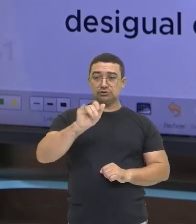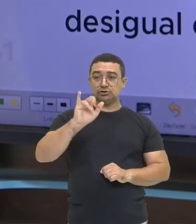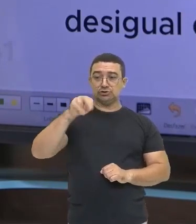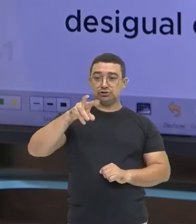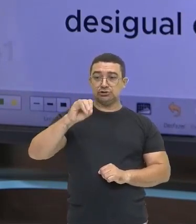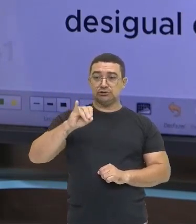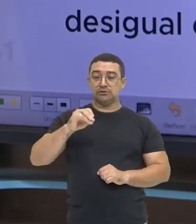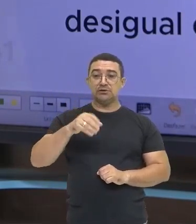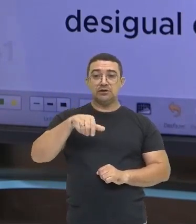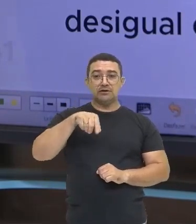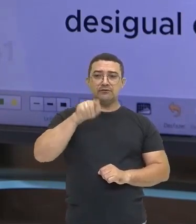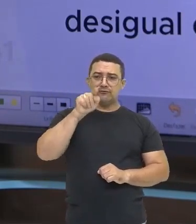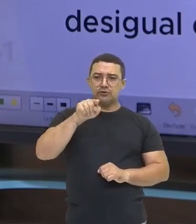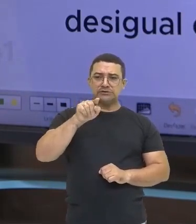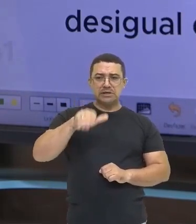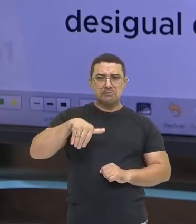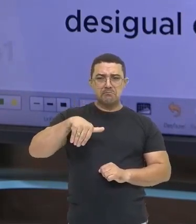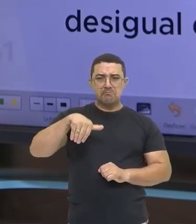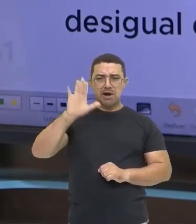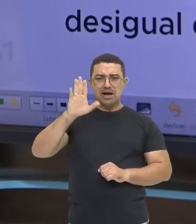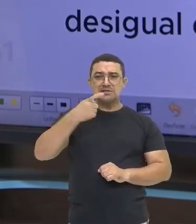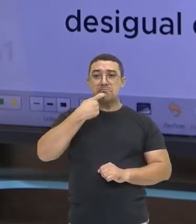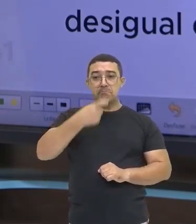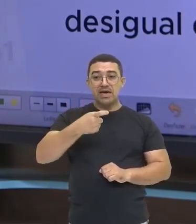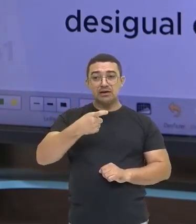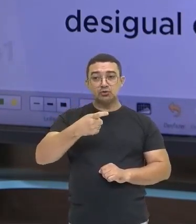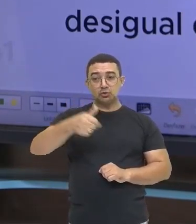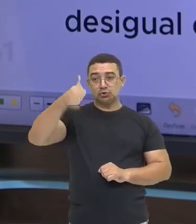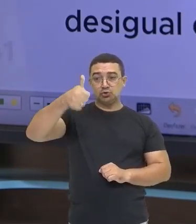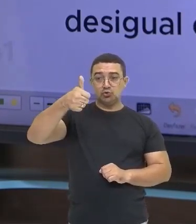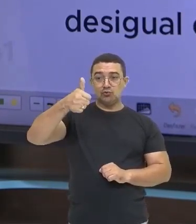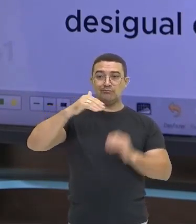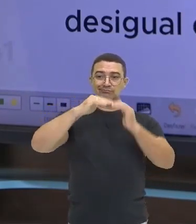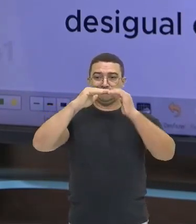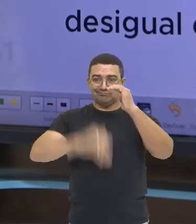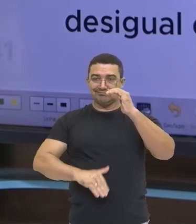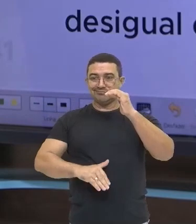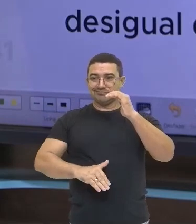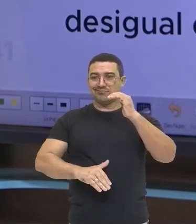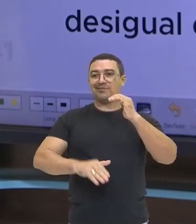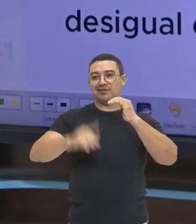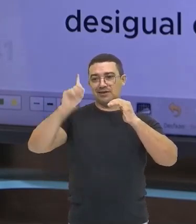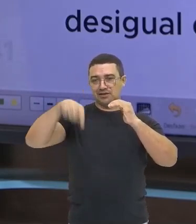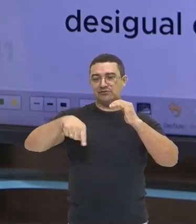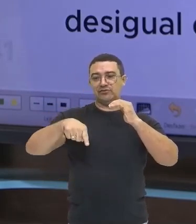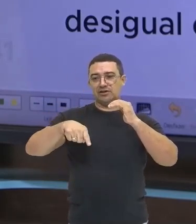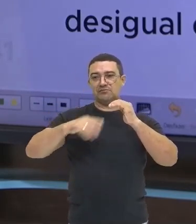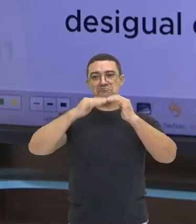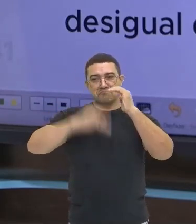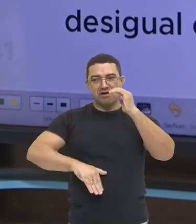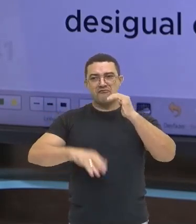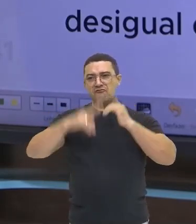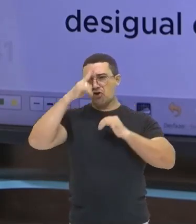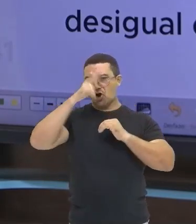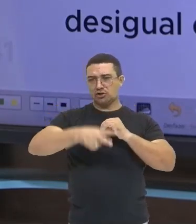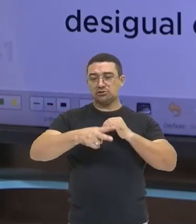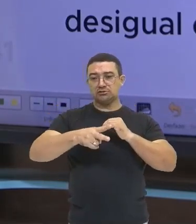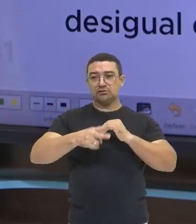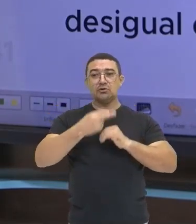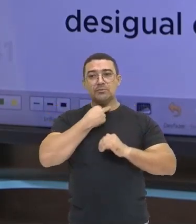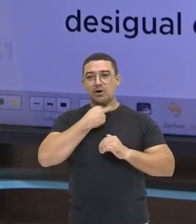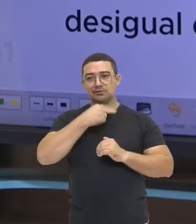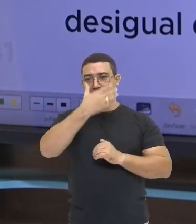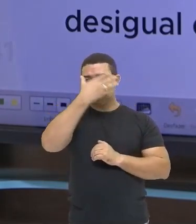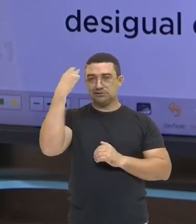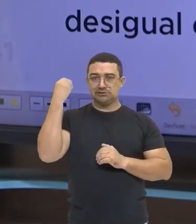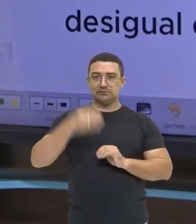de 1, significa dizer que a desigualdade de renda ela é mais acentuada. Por favor, não esqueçam.